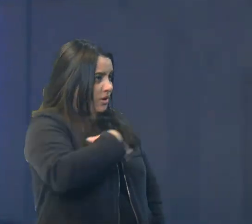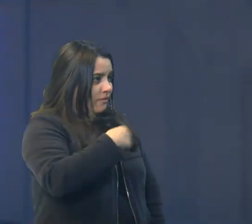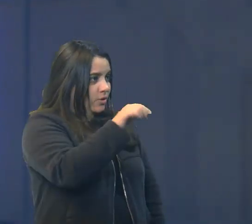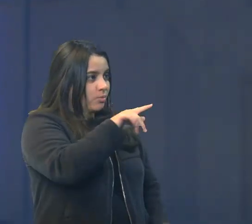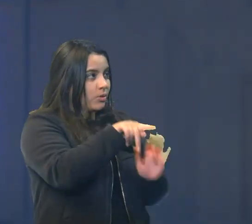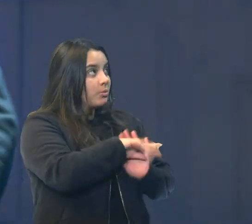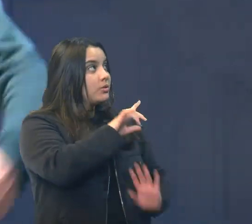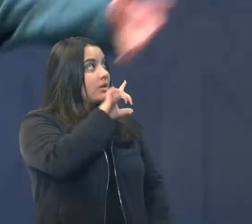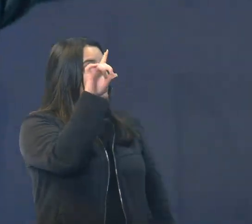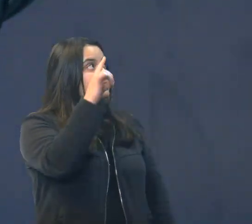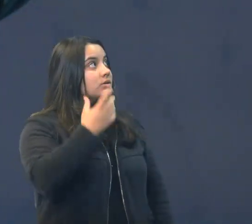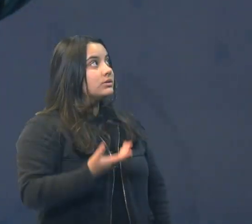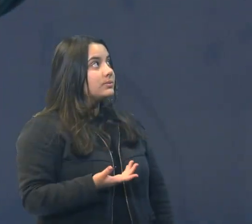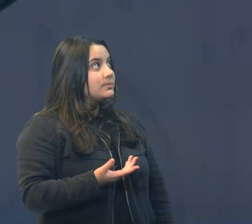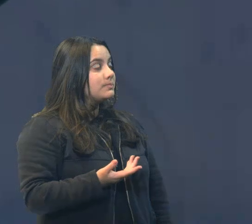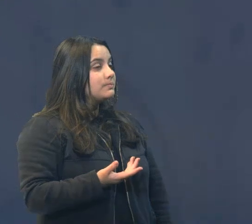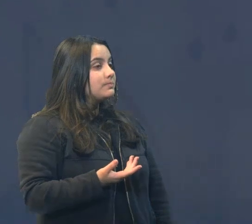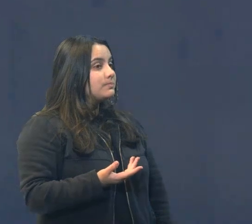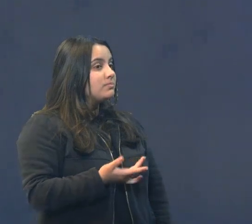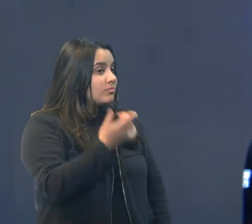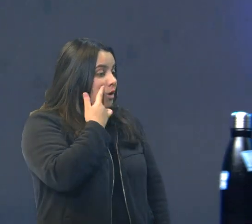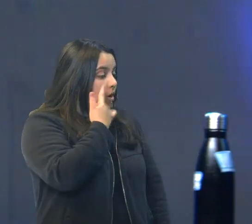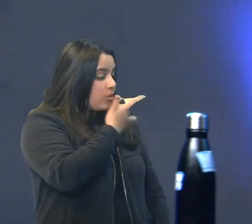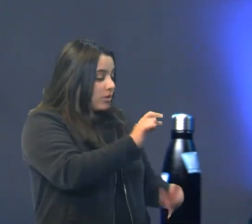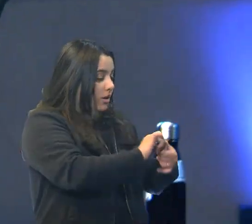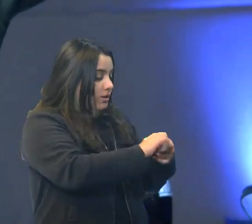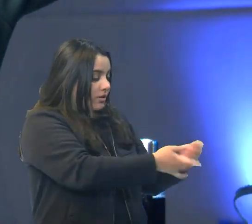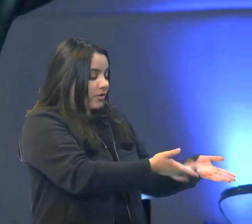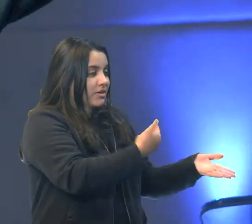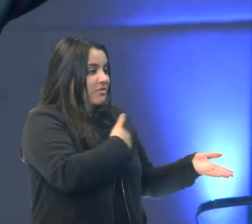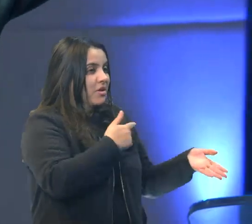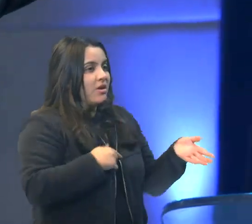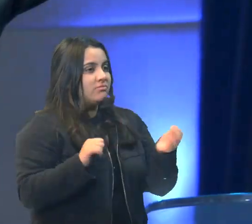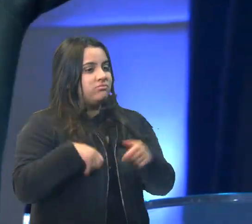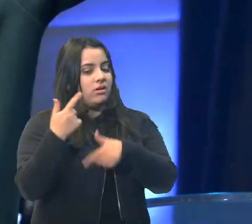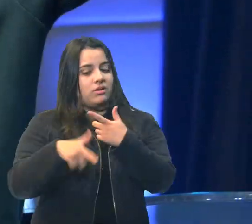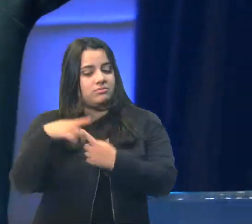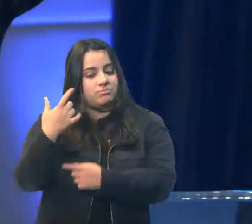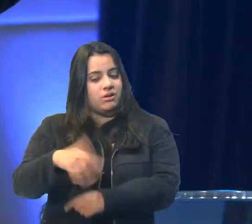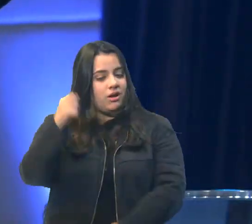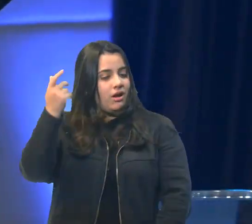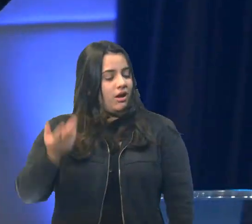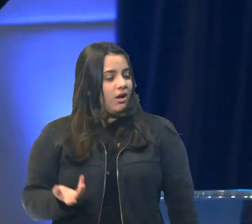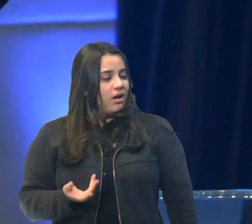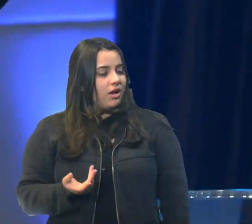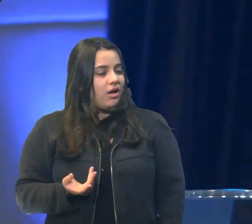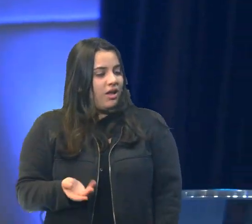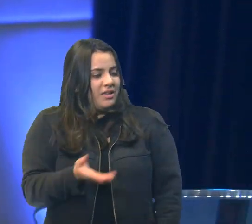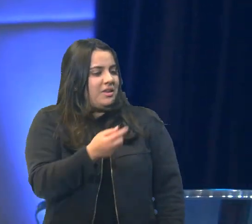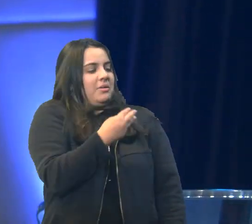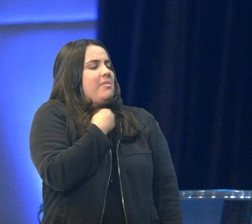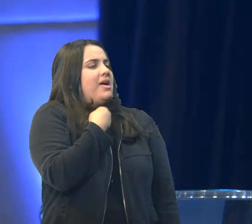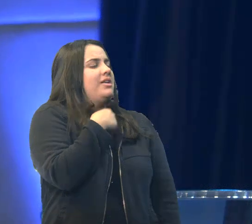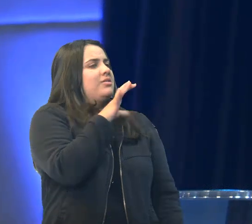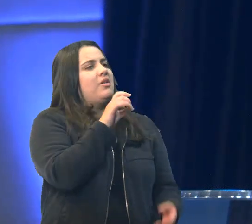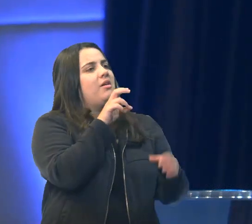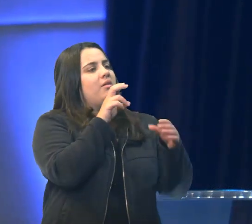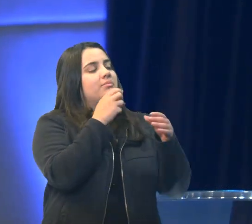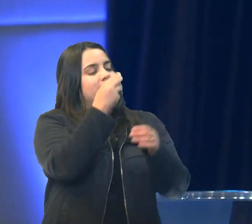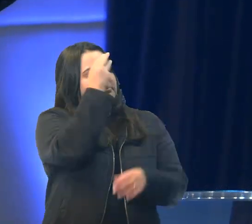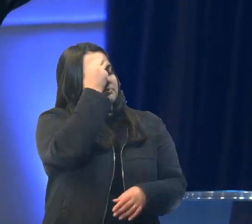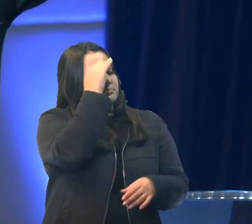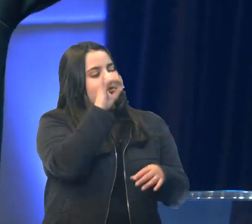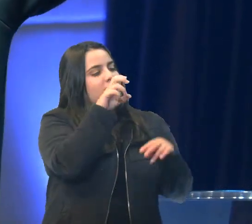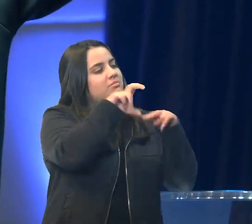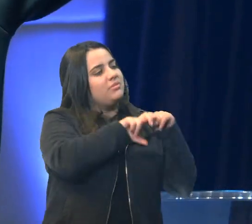Deus? Olha o que ela está fazendo aqui, eu estou me matando de trabalhar para te receber e ela só fica aí te ouvindo. E tudo bem, te